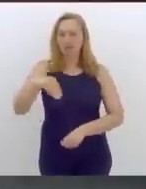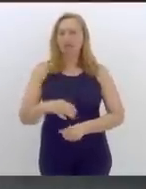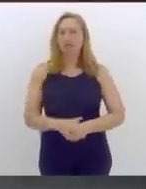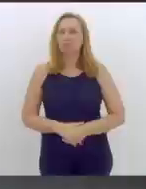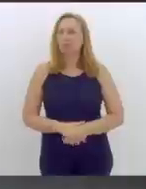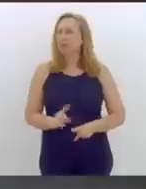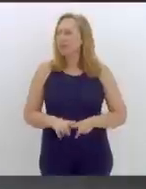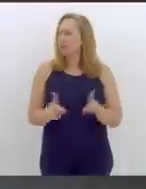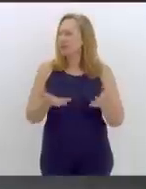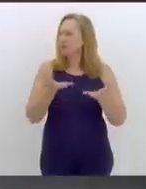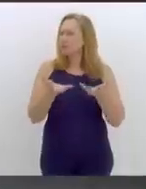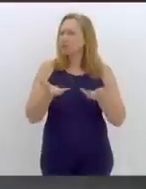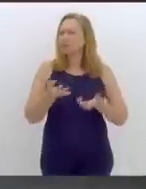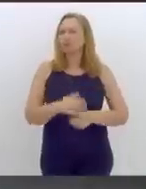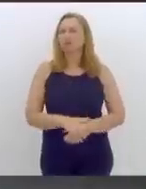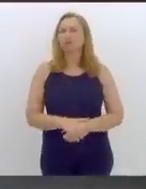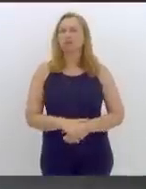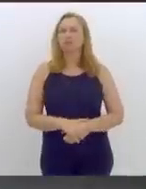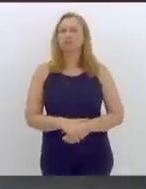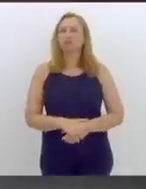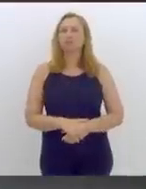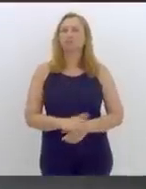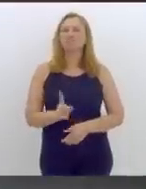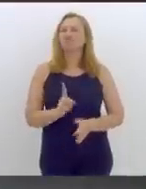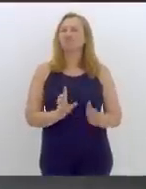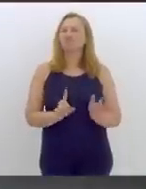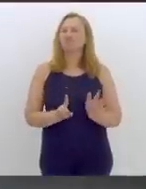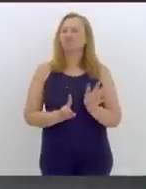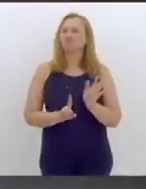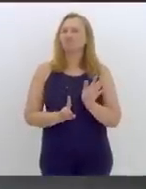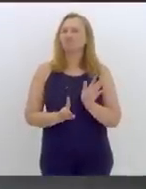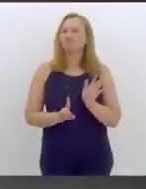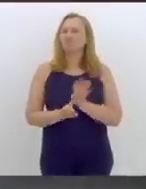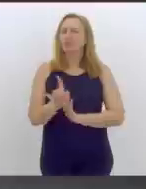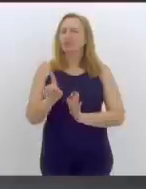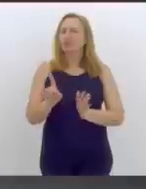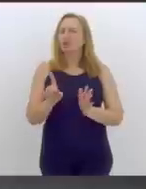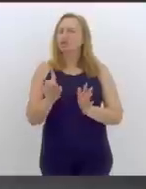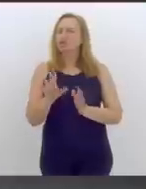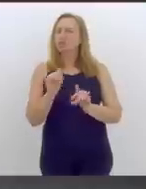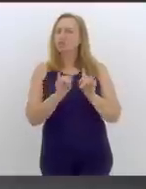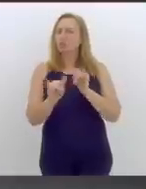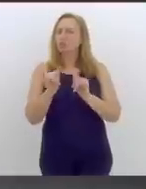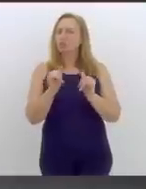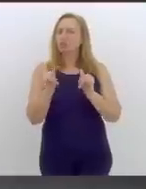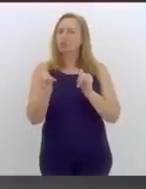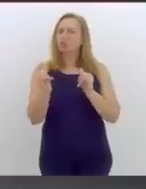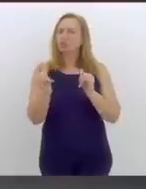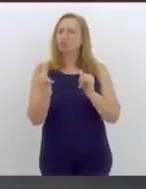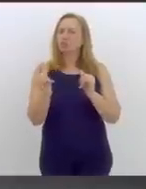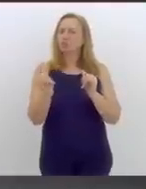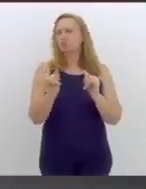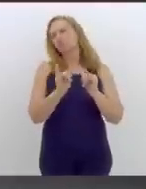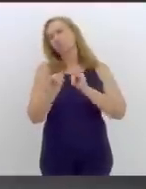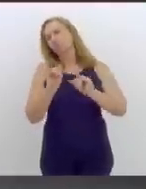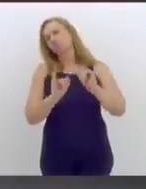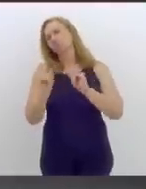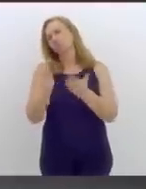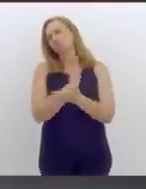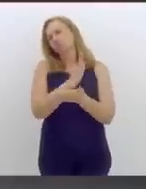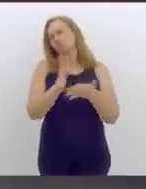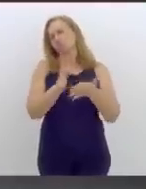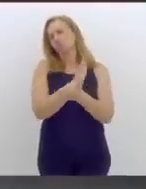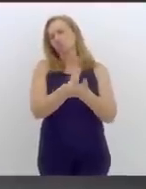eu queria ao invés de perguntar trazer alguns dados que eu acho que vão dar um bom subsídio